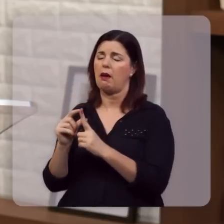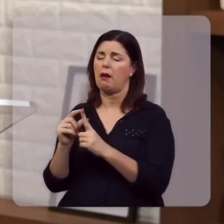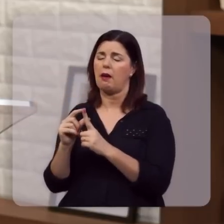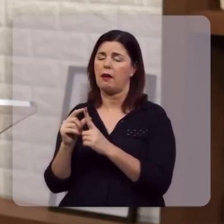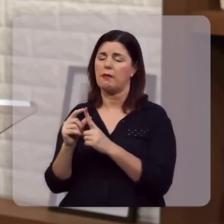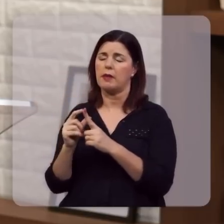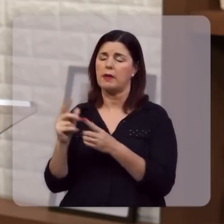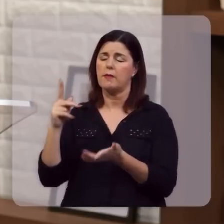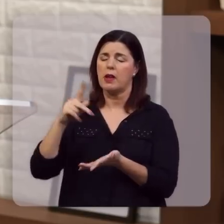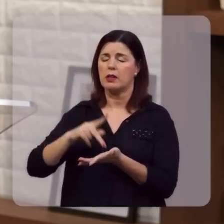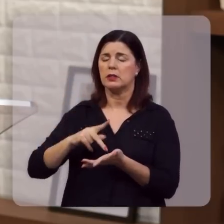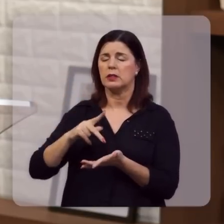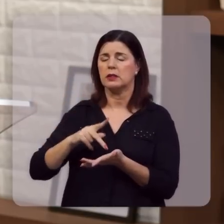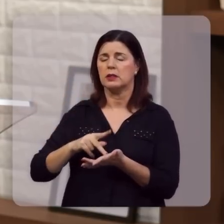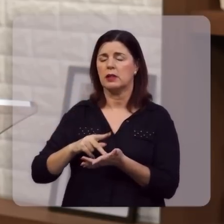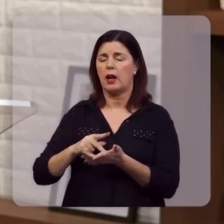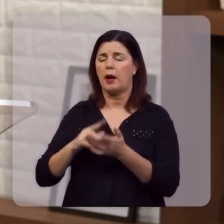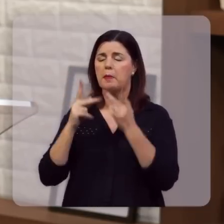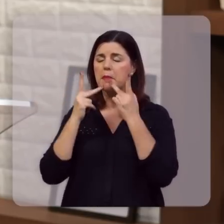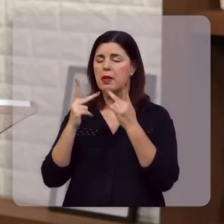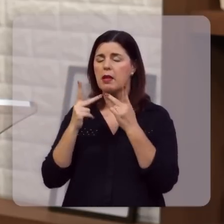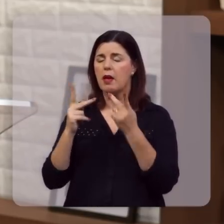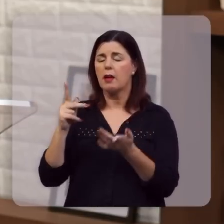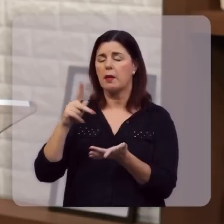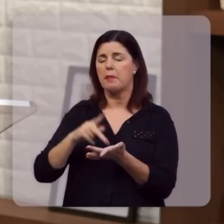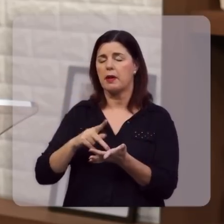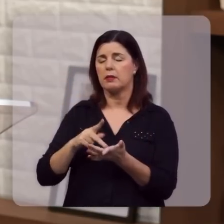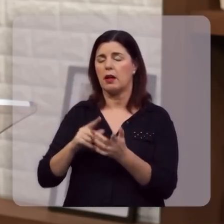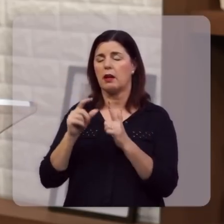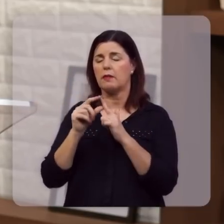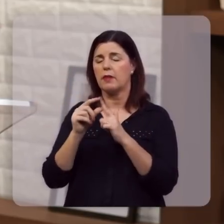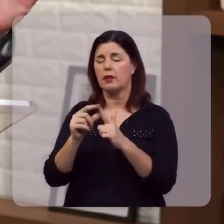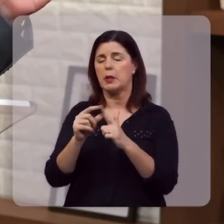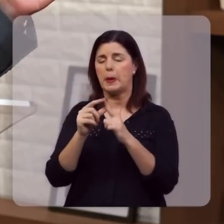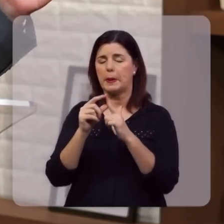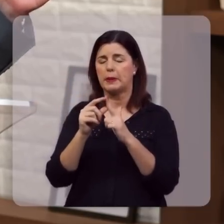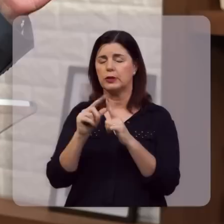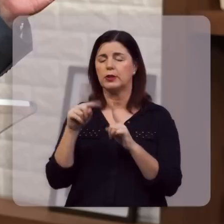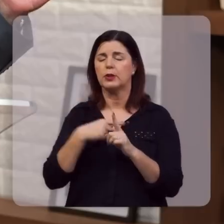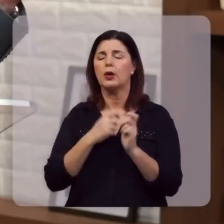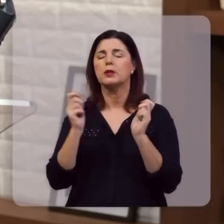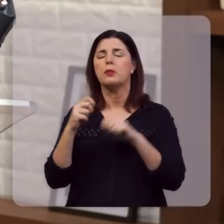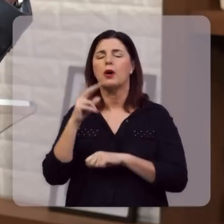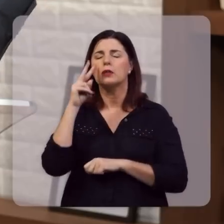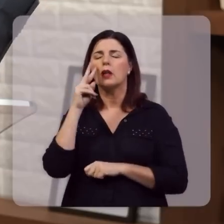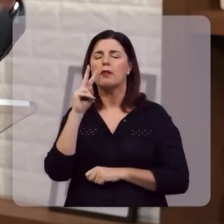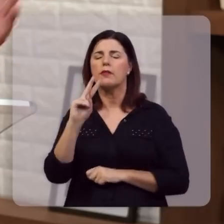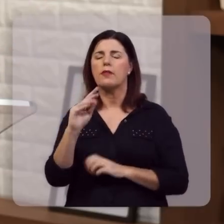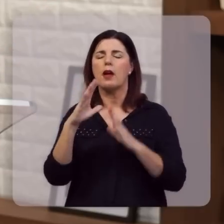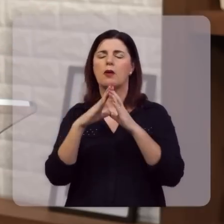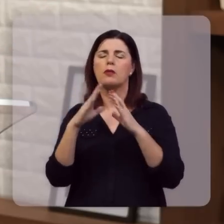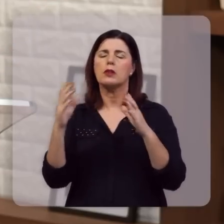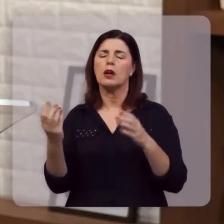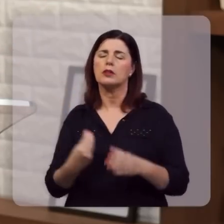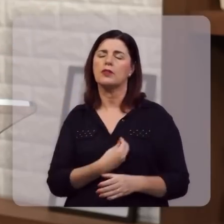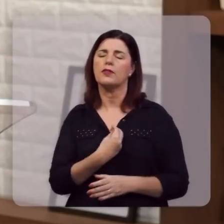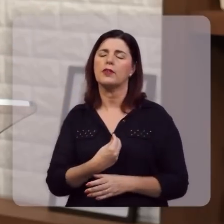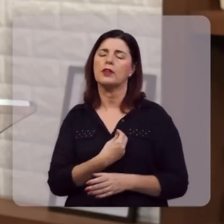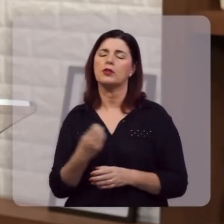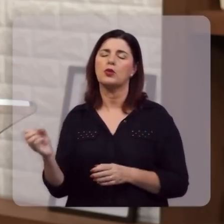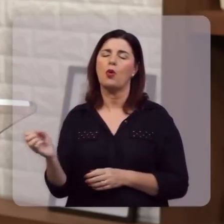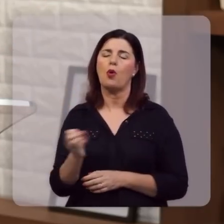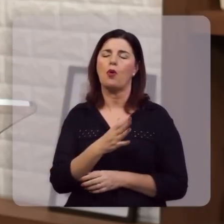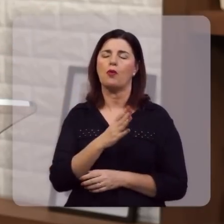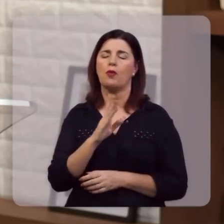palavra, se volte para a verdade e pregue a palavra e pregue esta verdade, para que vejamos um grande reavivamento em